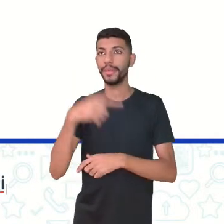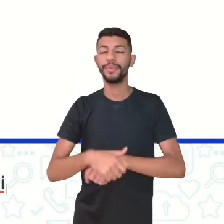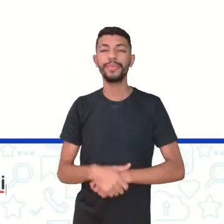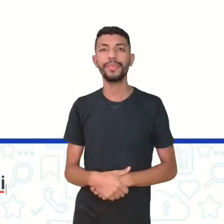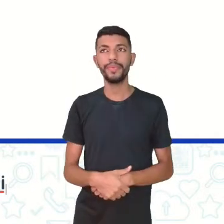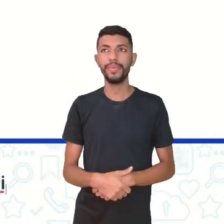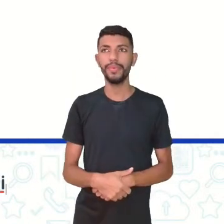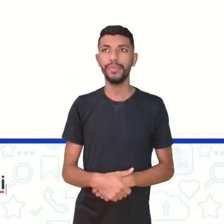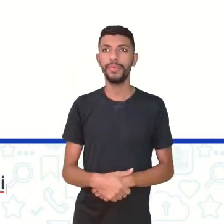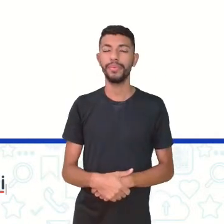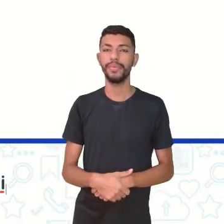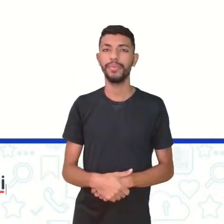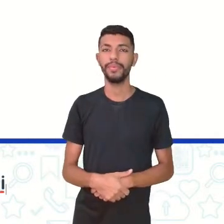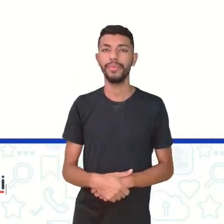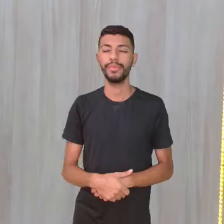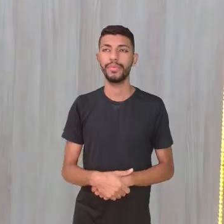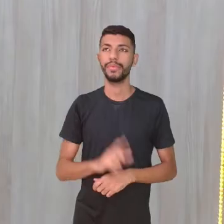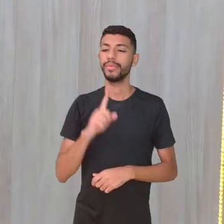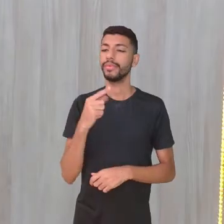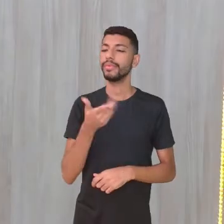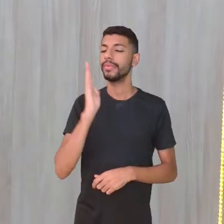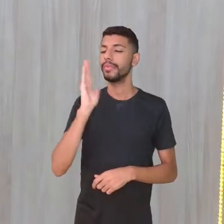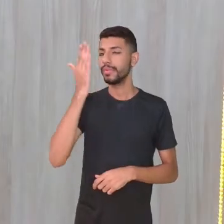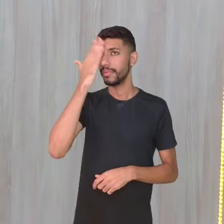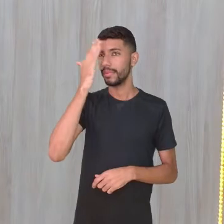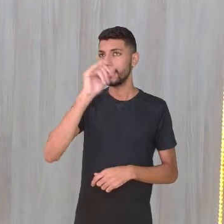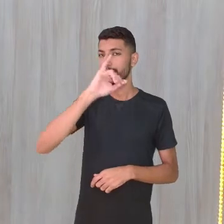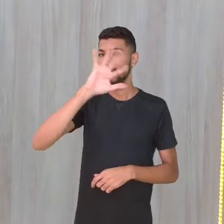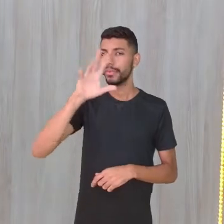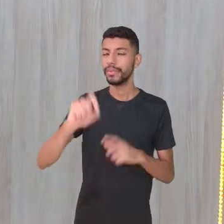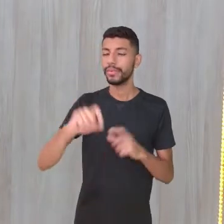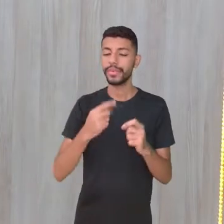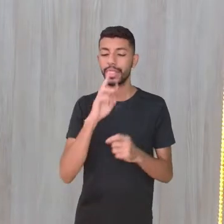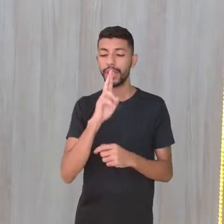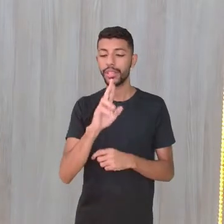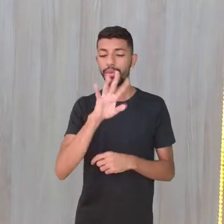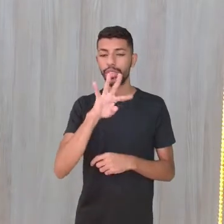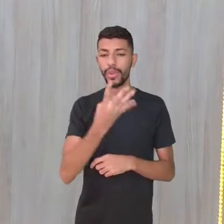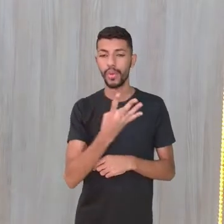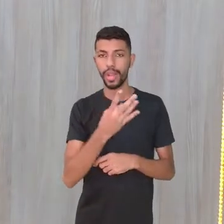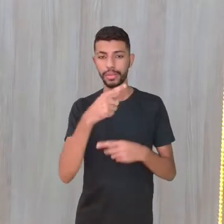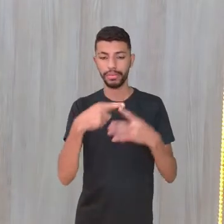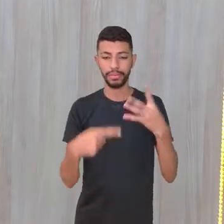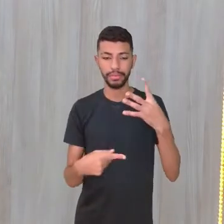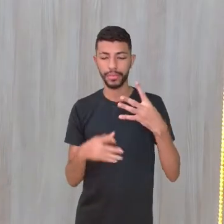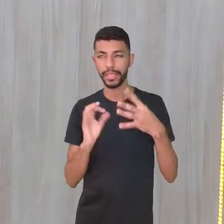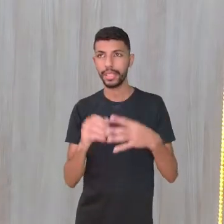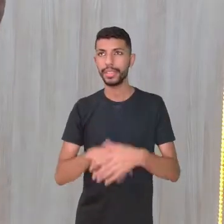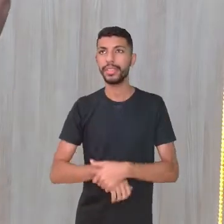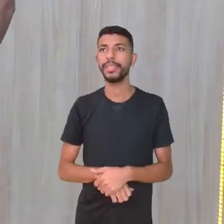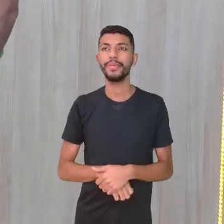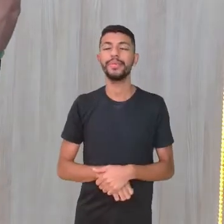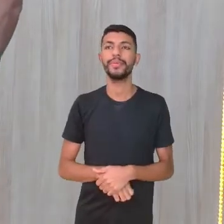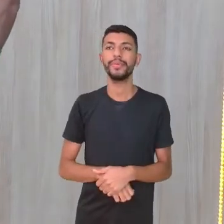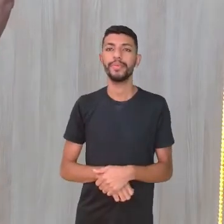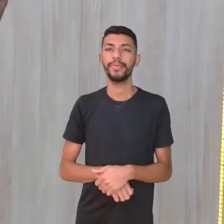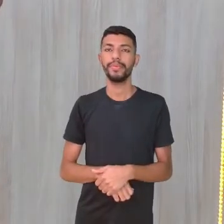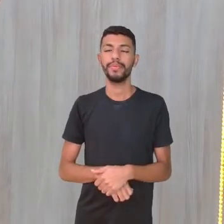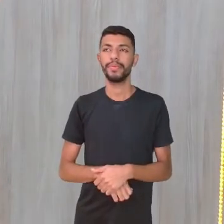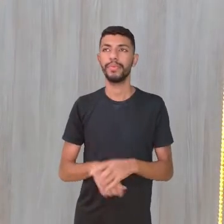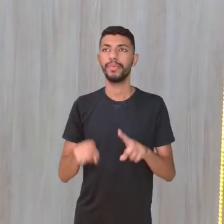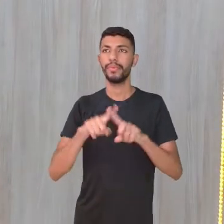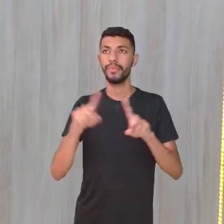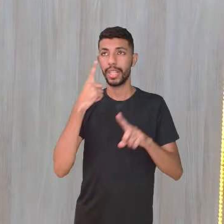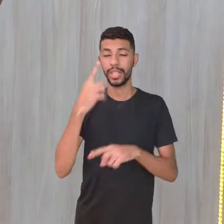certo? Então, a gente já sabe que a resposta aí é 4, de cabecinha você já consegue fazer, tá? Mas